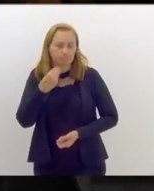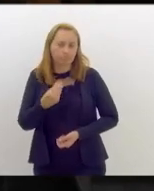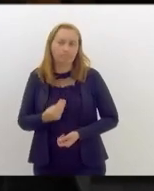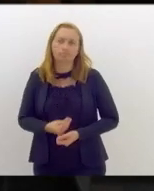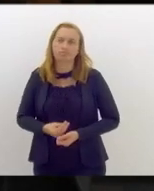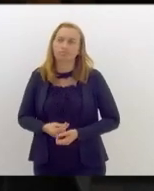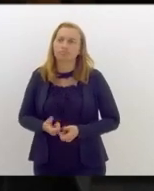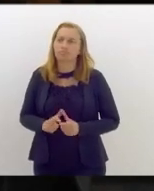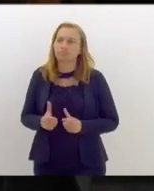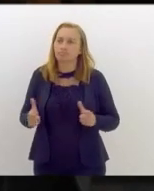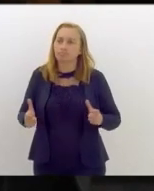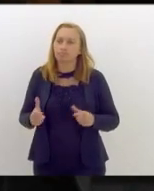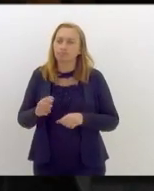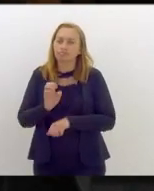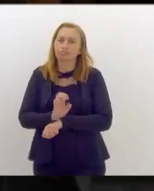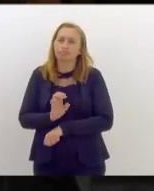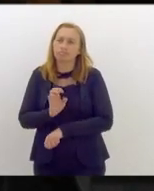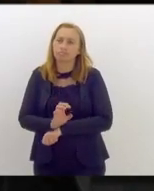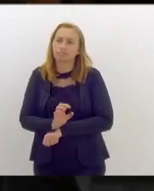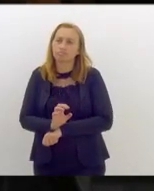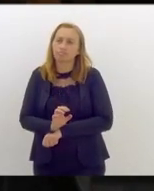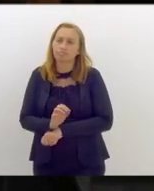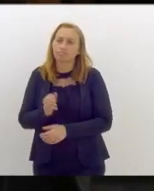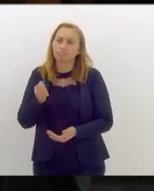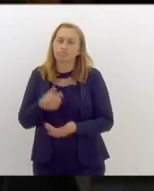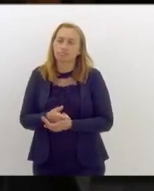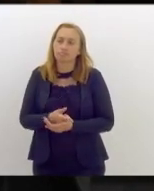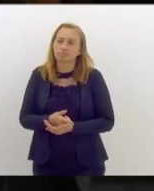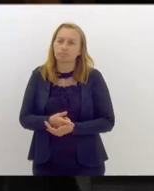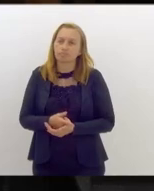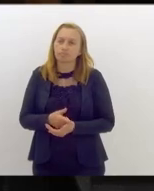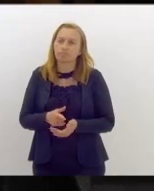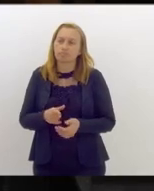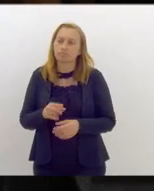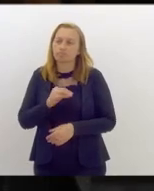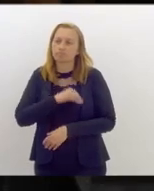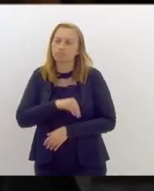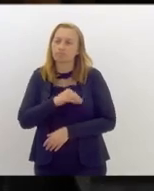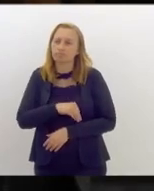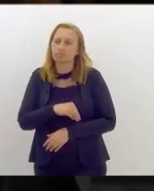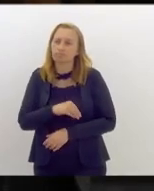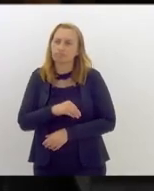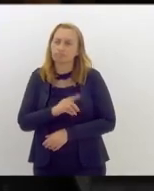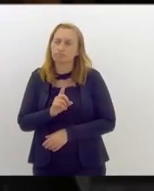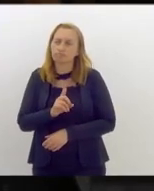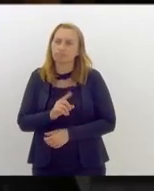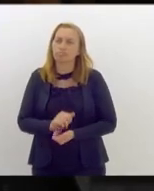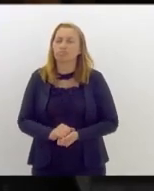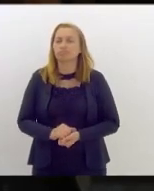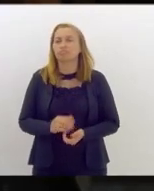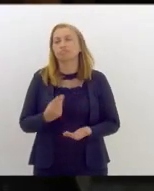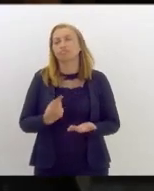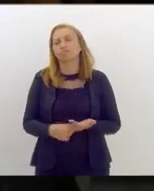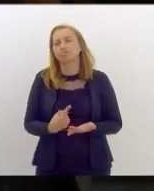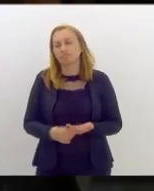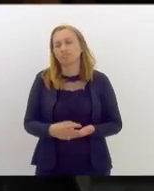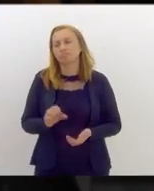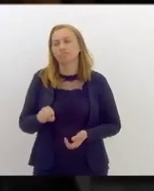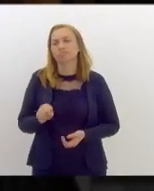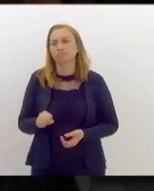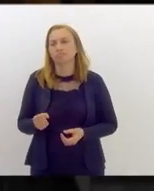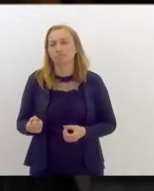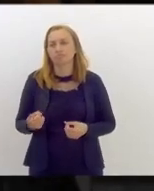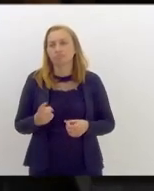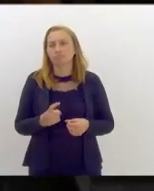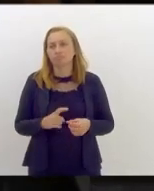em que esse estado ficou sem pagar salário por isso a gente fechou um acordo em que a